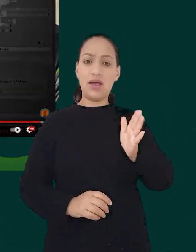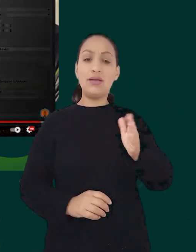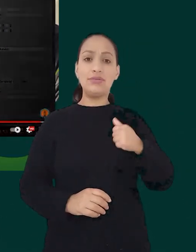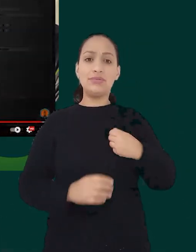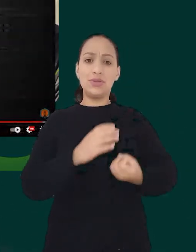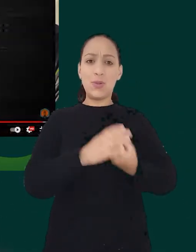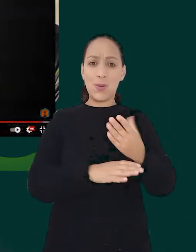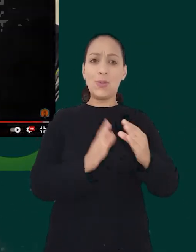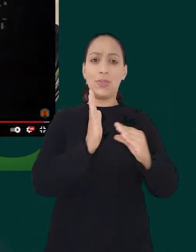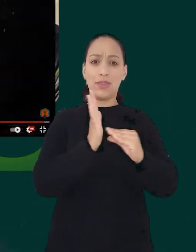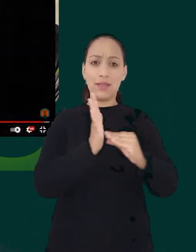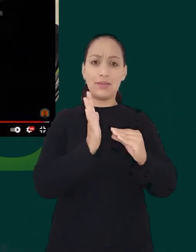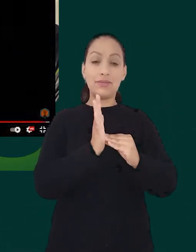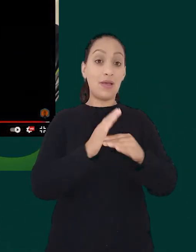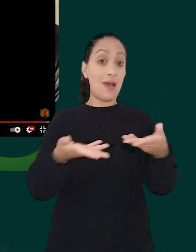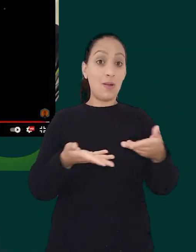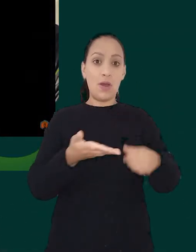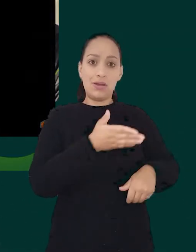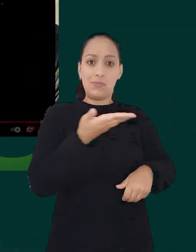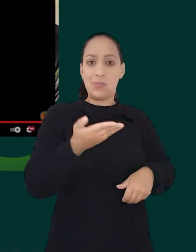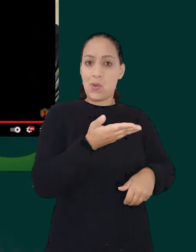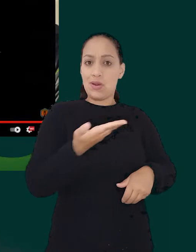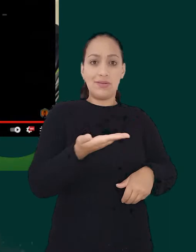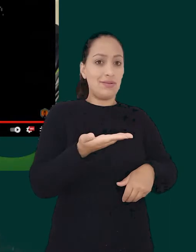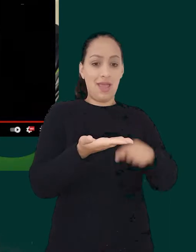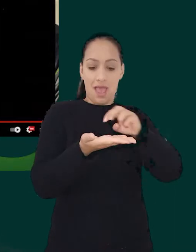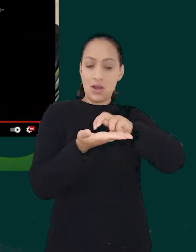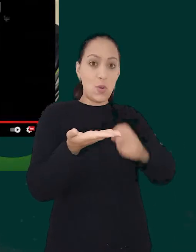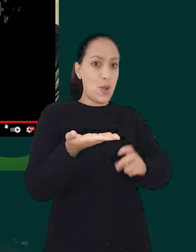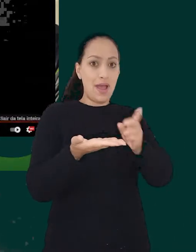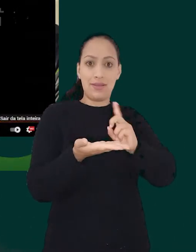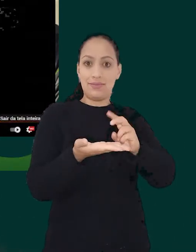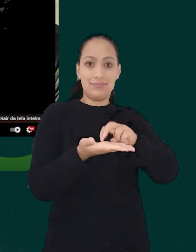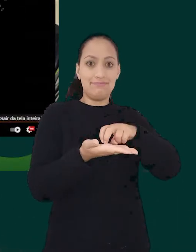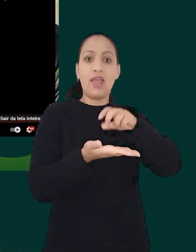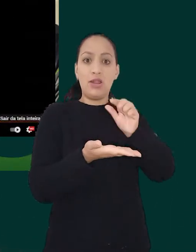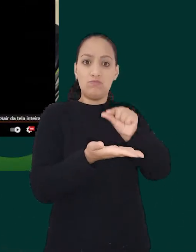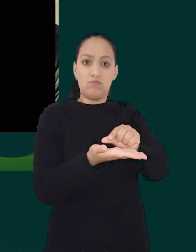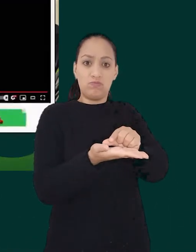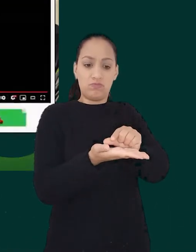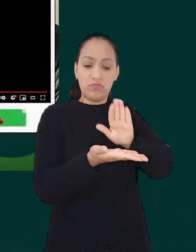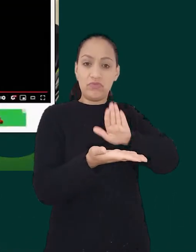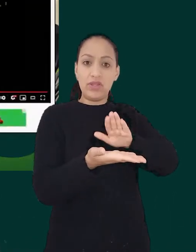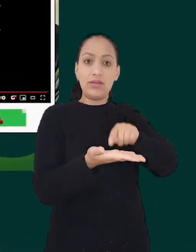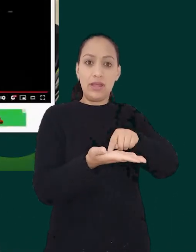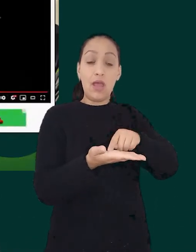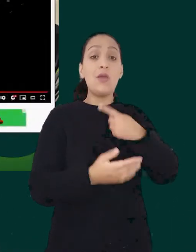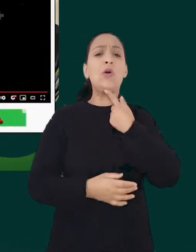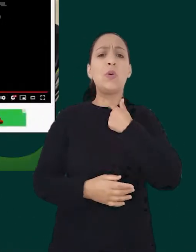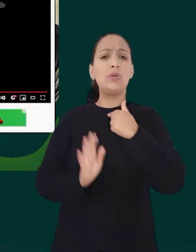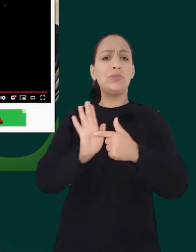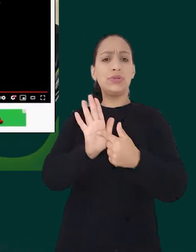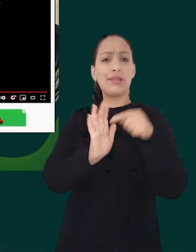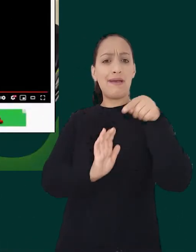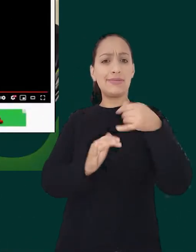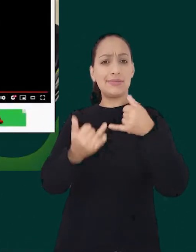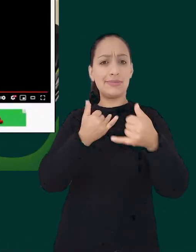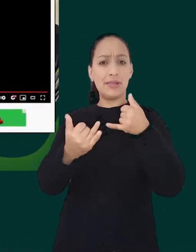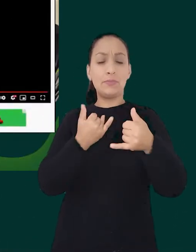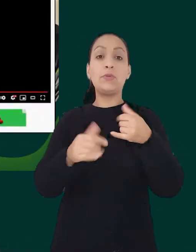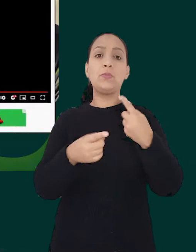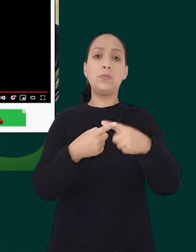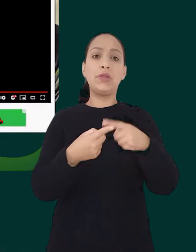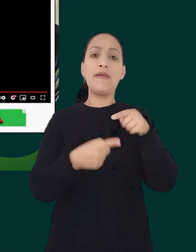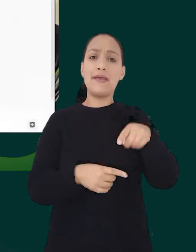vai girar, e agora a bolinha não cai mais, tá? Eu gosto de mostrar esse exemplo porque, na verdade, ele é muito